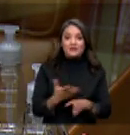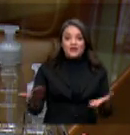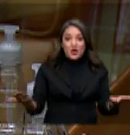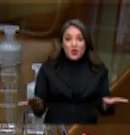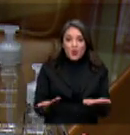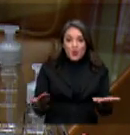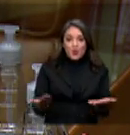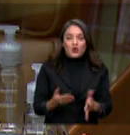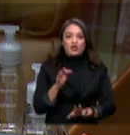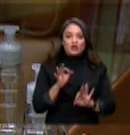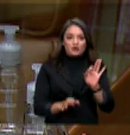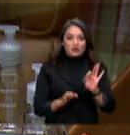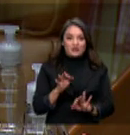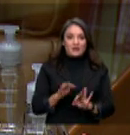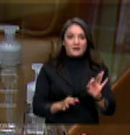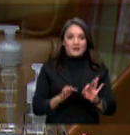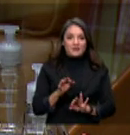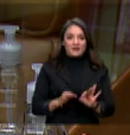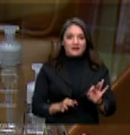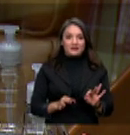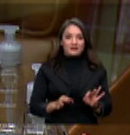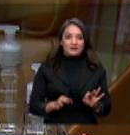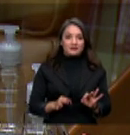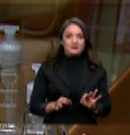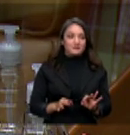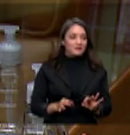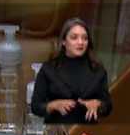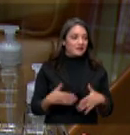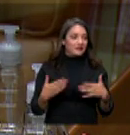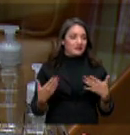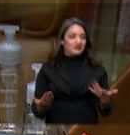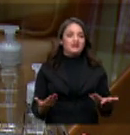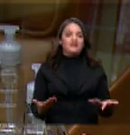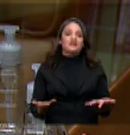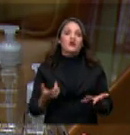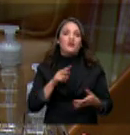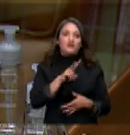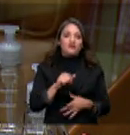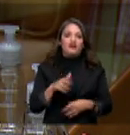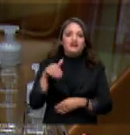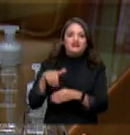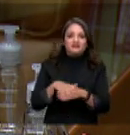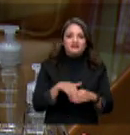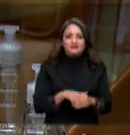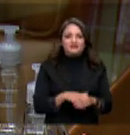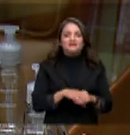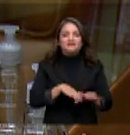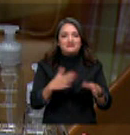consiga terminar o julgamento ainda hoje, presidente, e farei juntada de voto escrito.